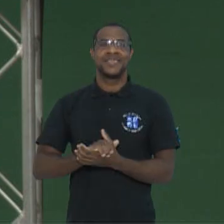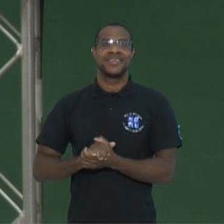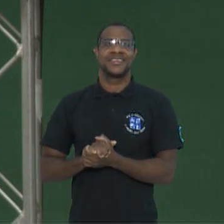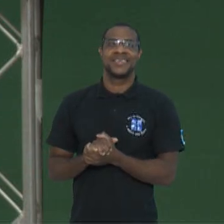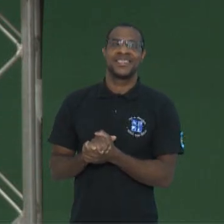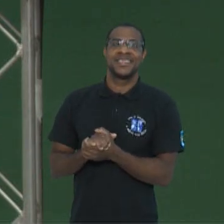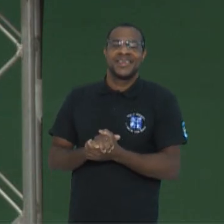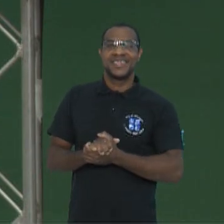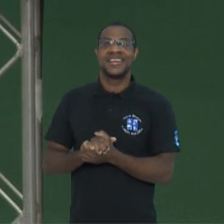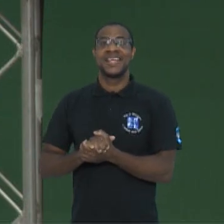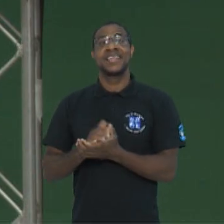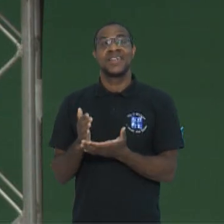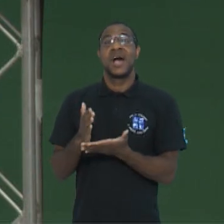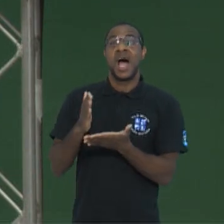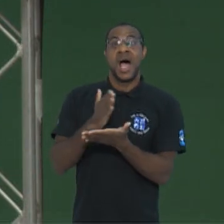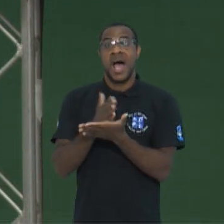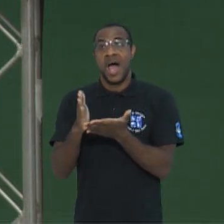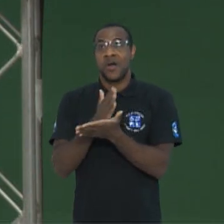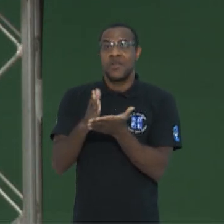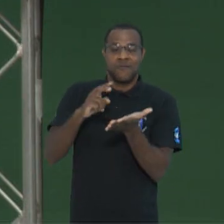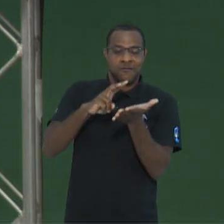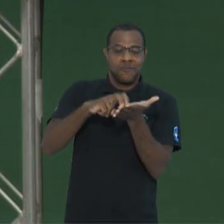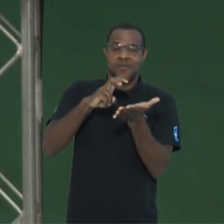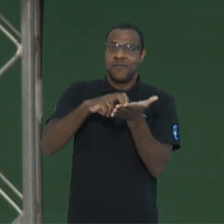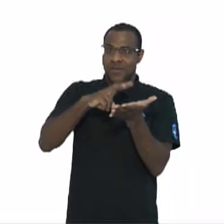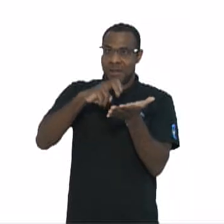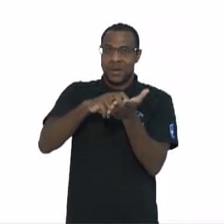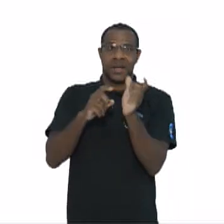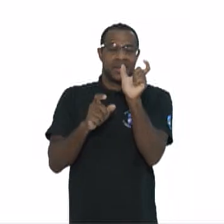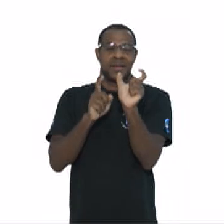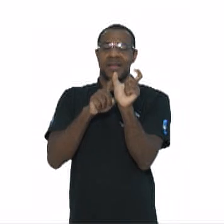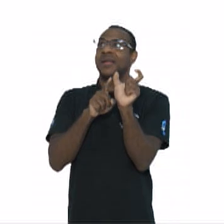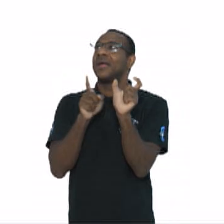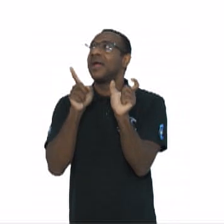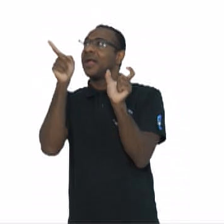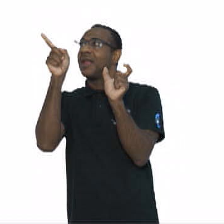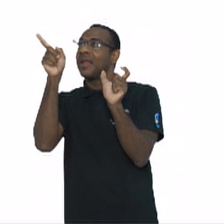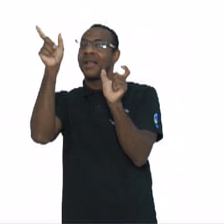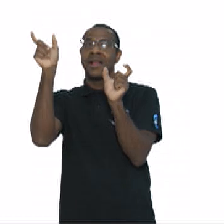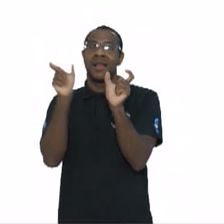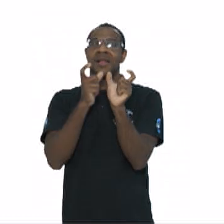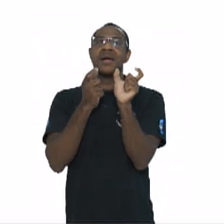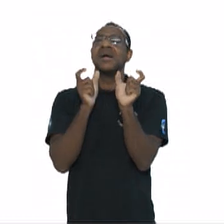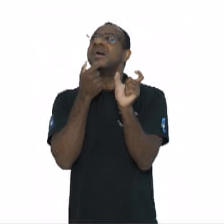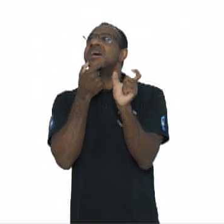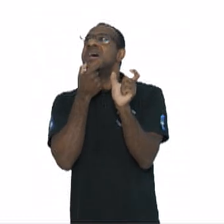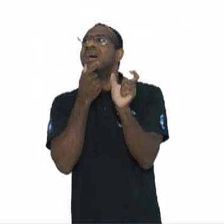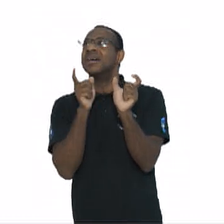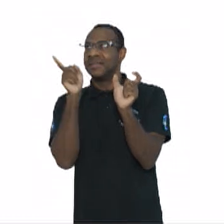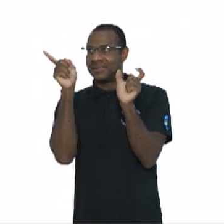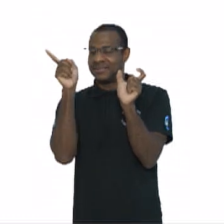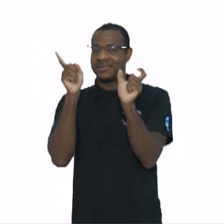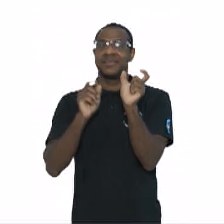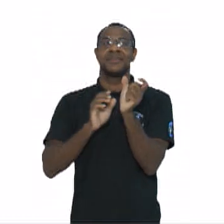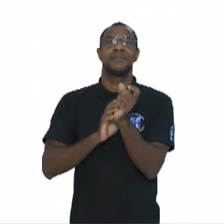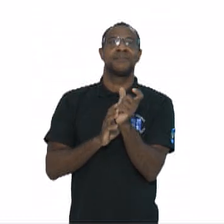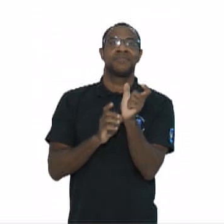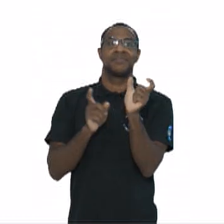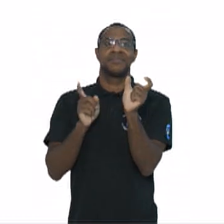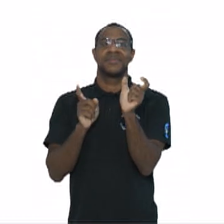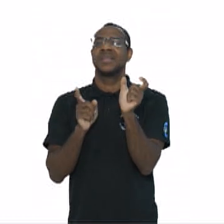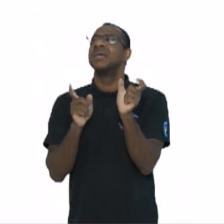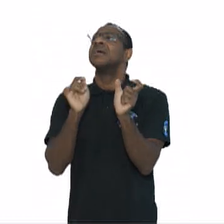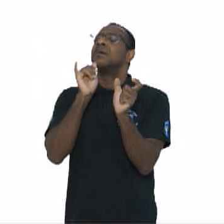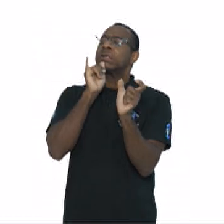Alguns possíveis vocabulários para vocês: sadness, pain, anxiety, fear, né?